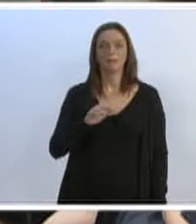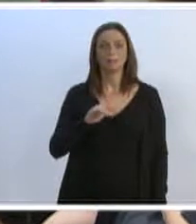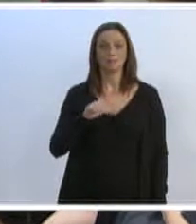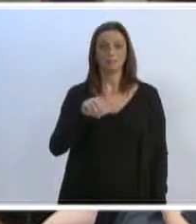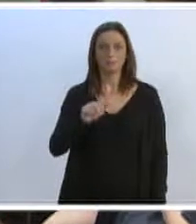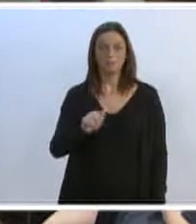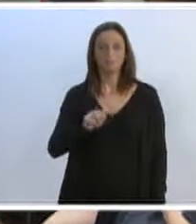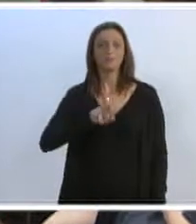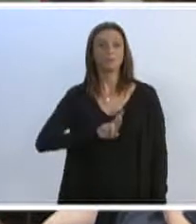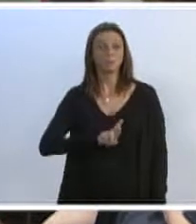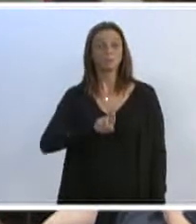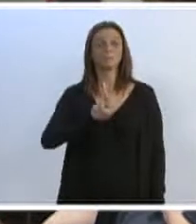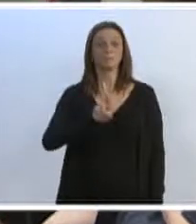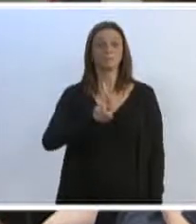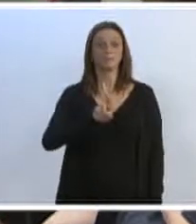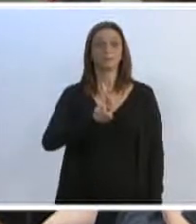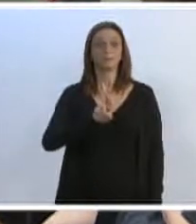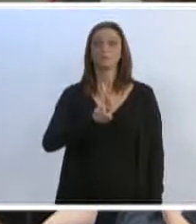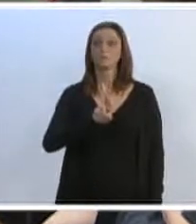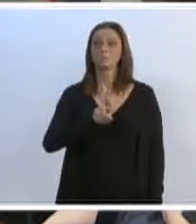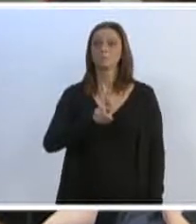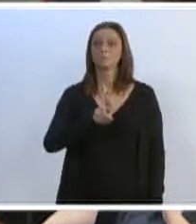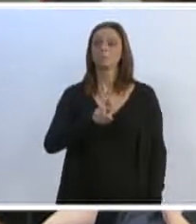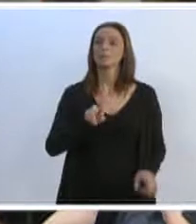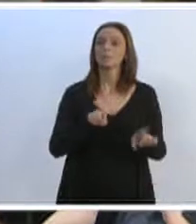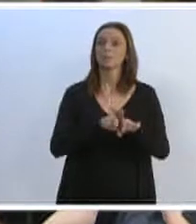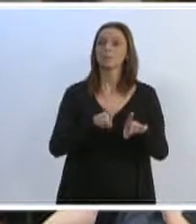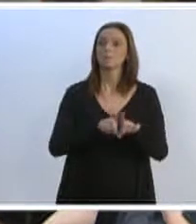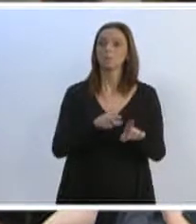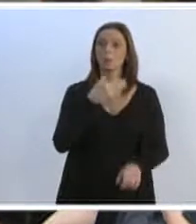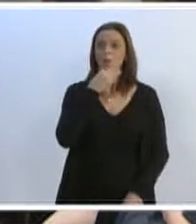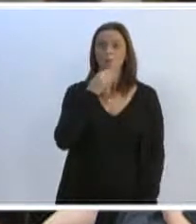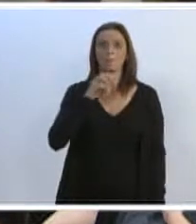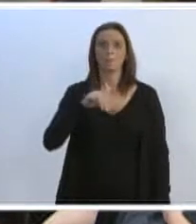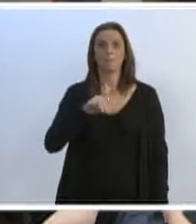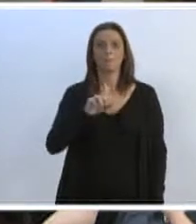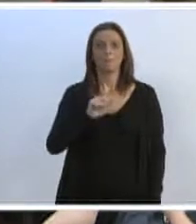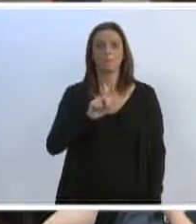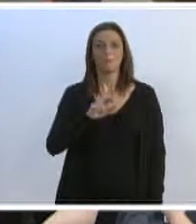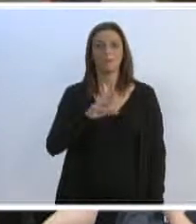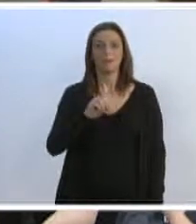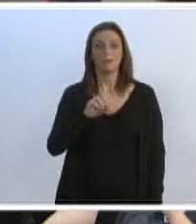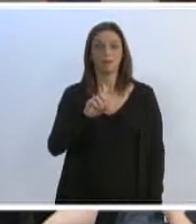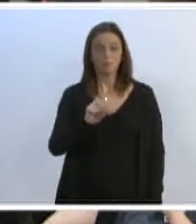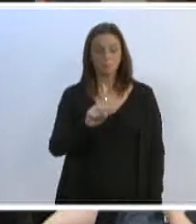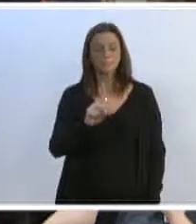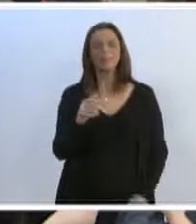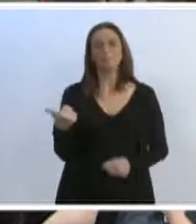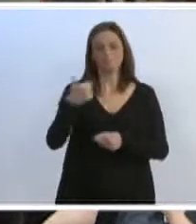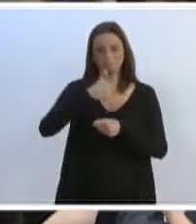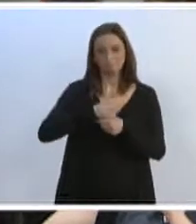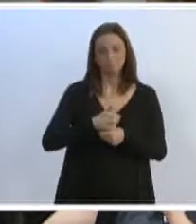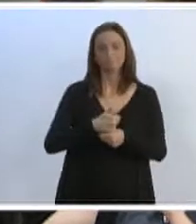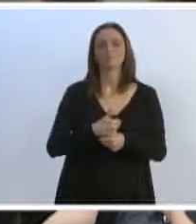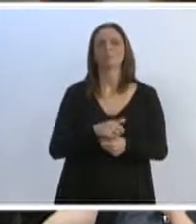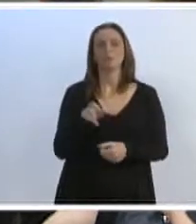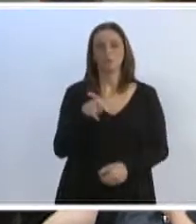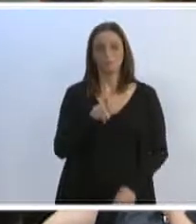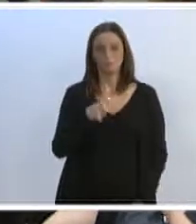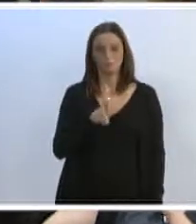3 vezes secretário municipal de educação da minha terra natal, foi também superintendente da Fundação Genésio Miranda Lins, que